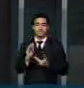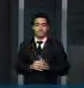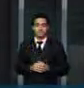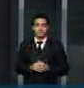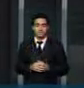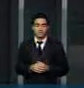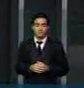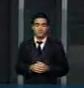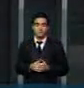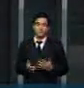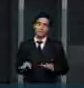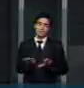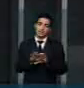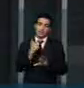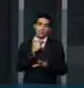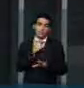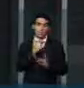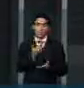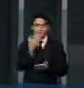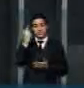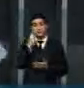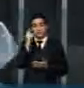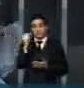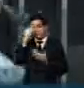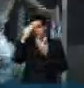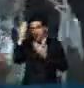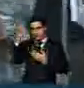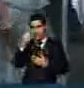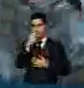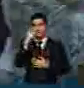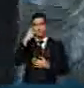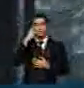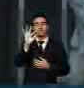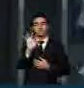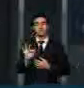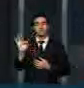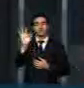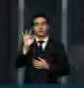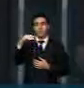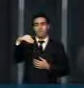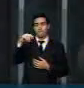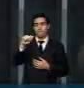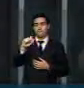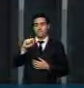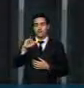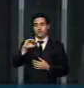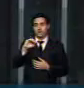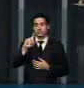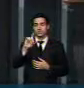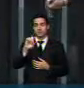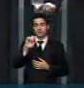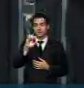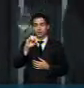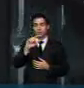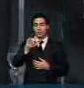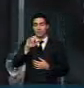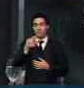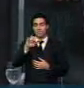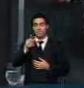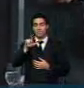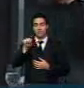Não poderia deixar de mencionar aqui um agradecimento ao deputado federal, Mário de Oliveira, pelo apoio que eu sempre